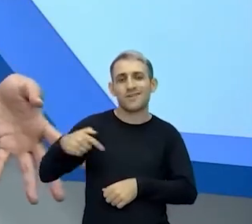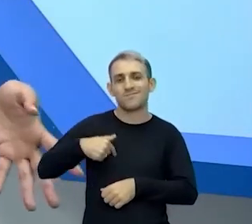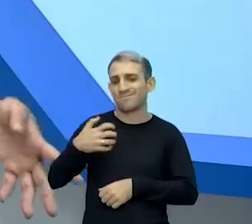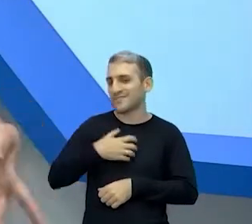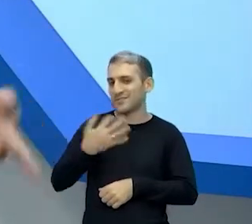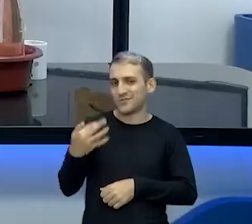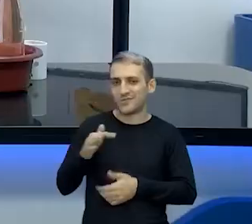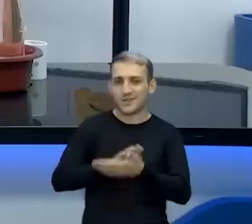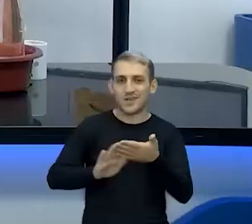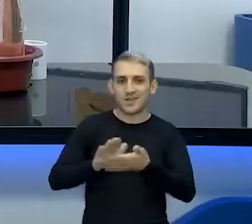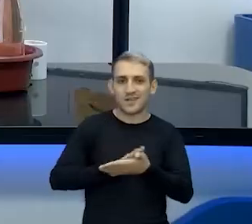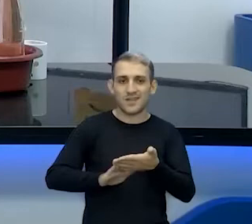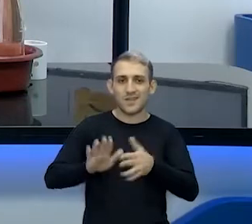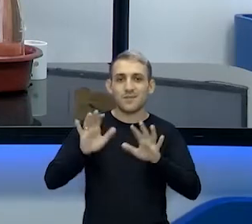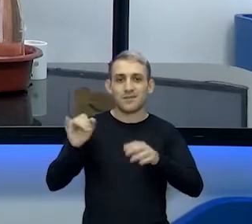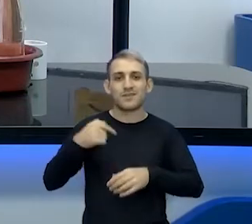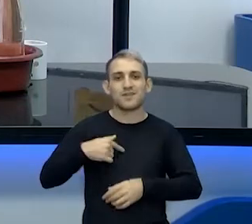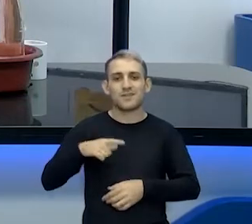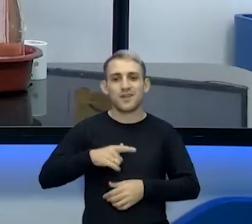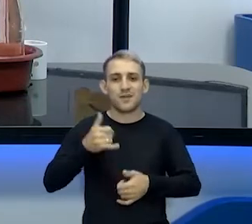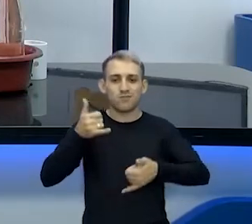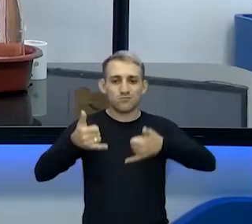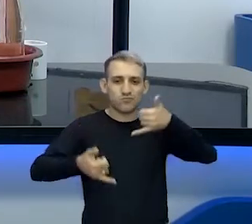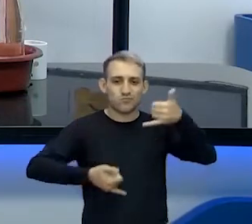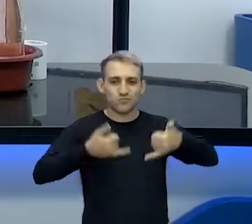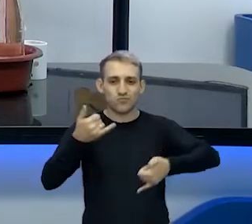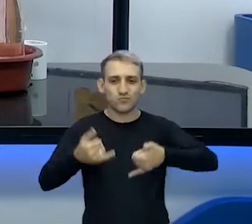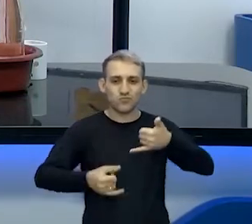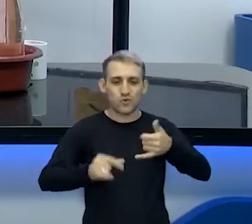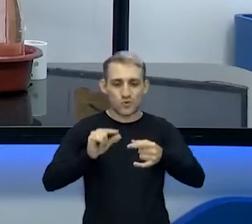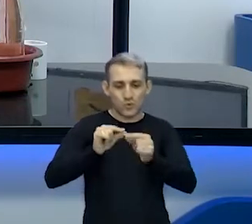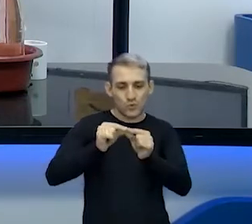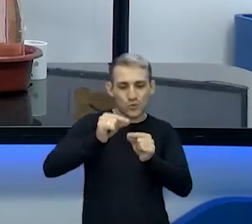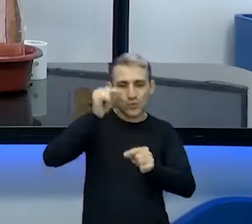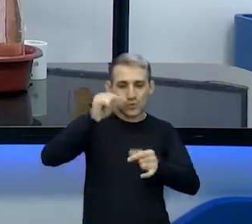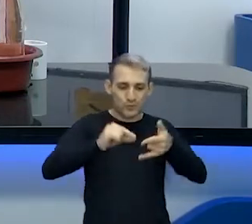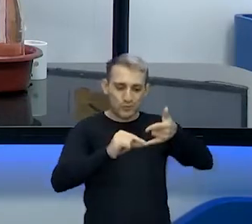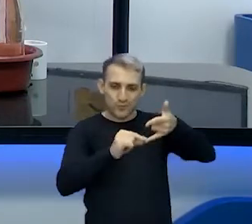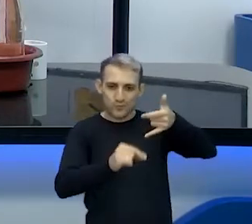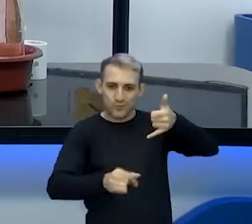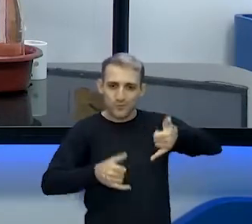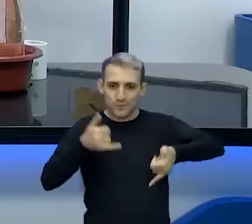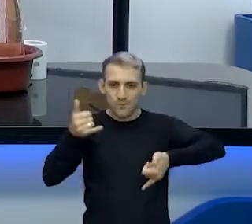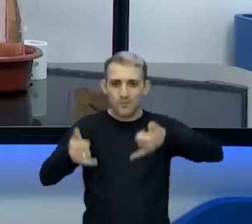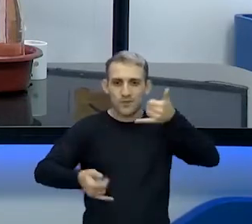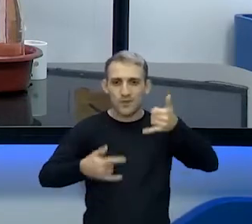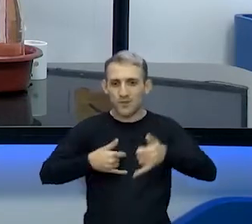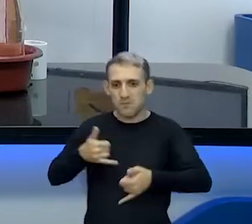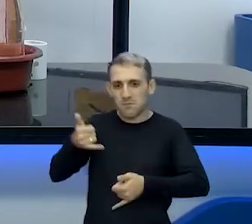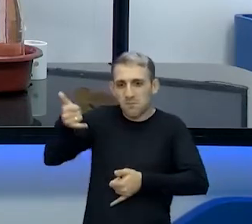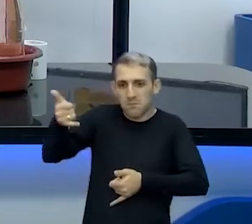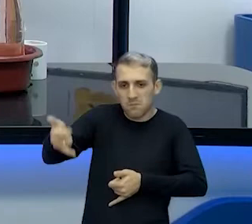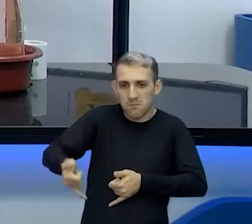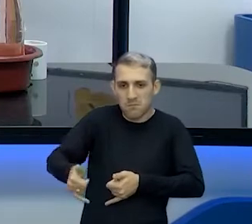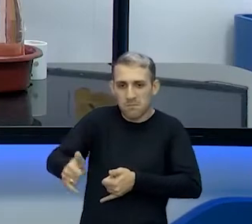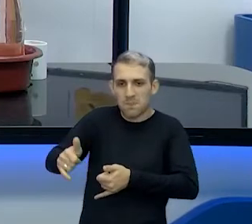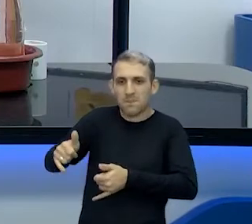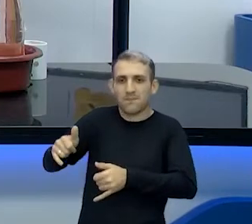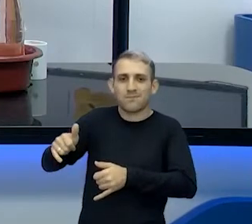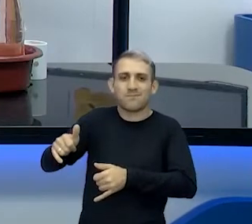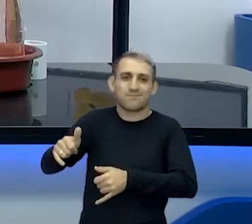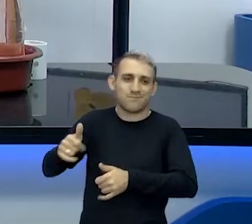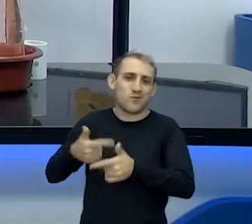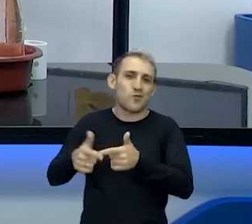dor. Mas se eu viesse aqui com um salto, agulha bem fino, e sem querer pisasse no pé dele, ia furar até o sapato bonito